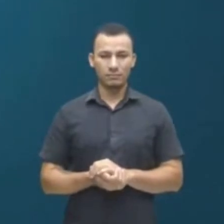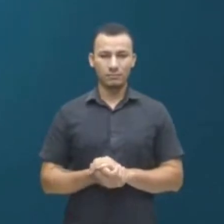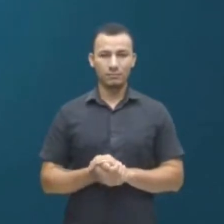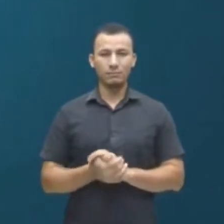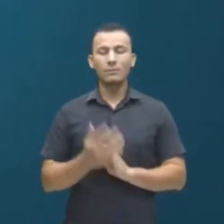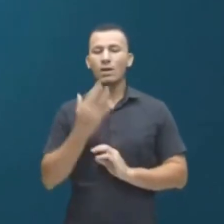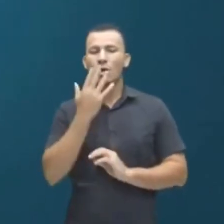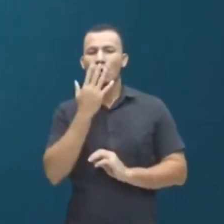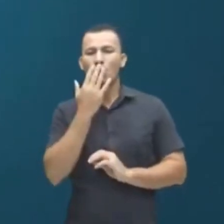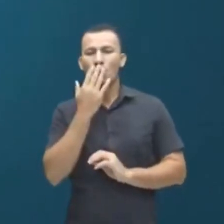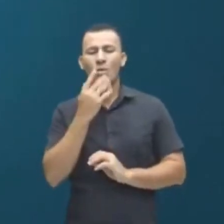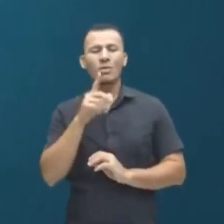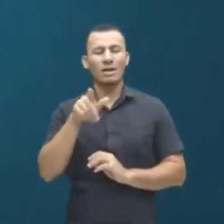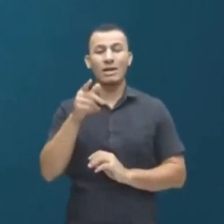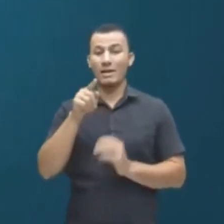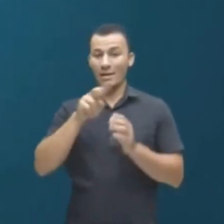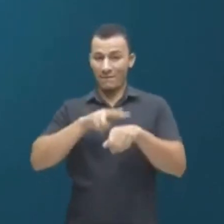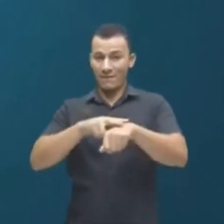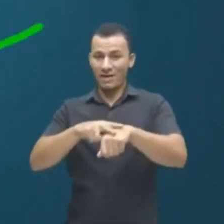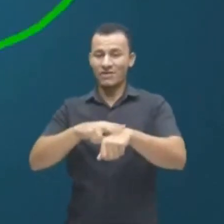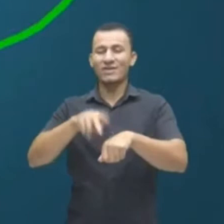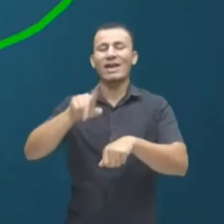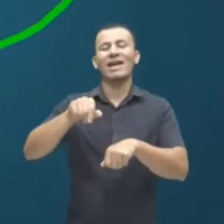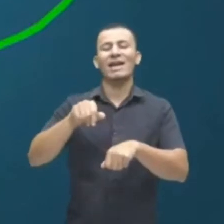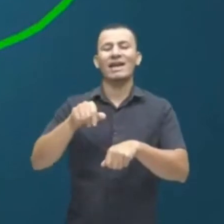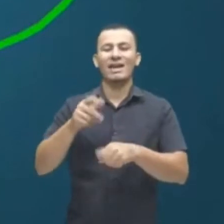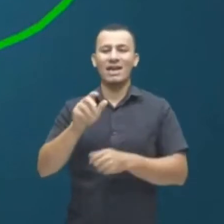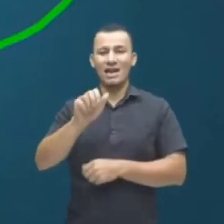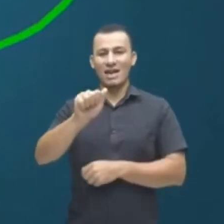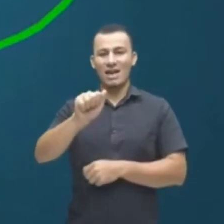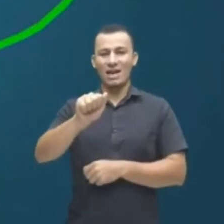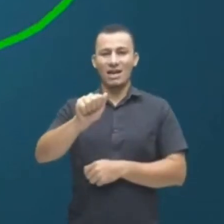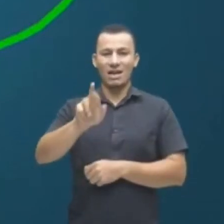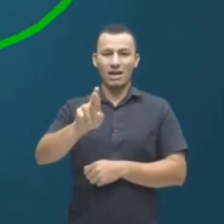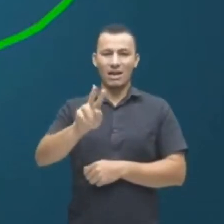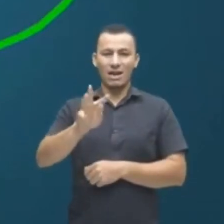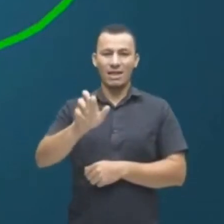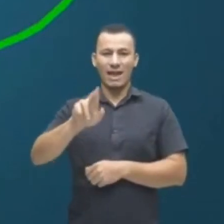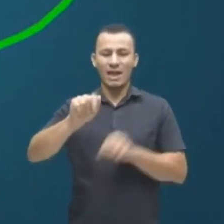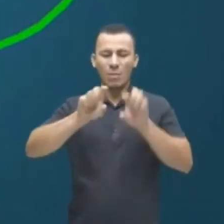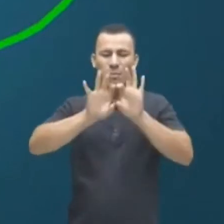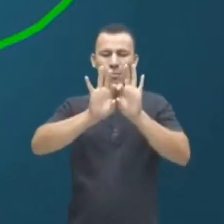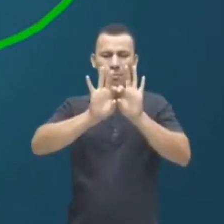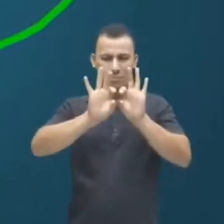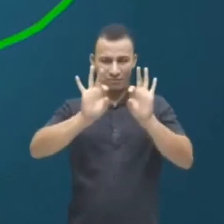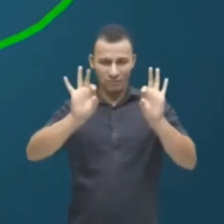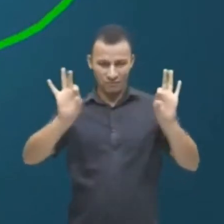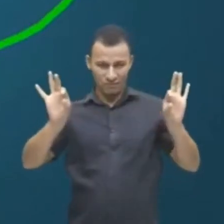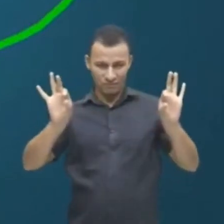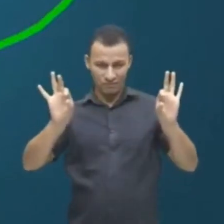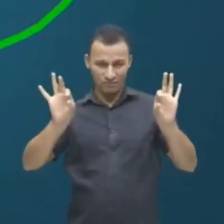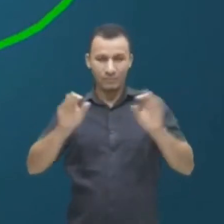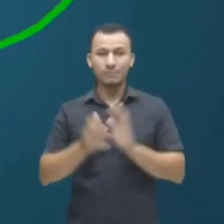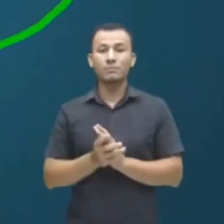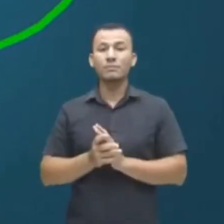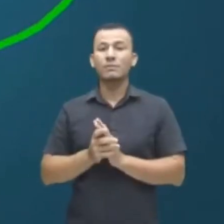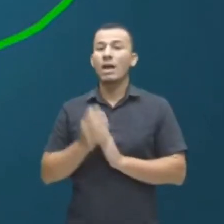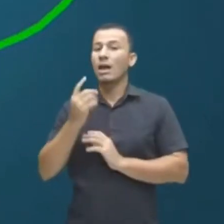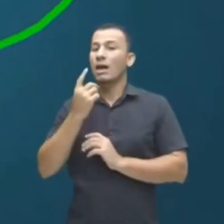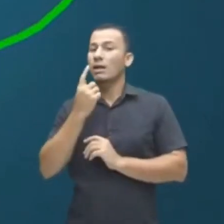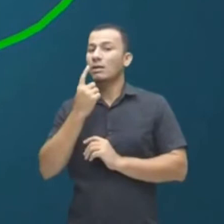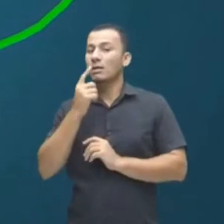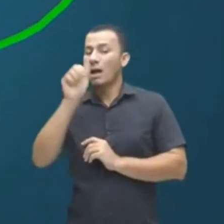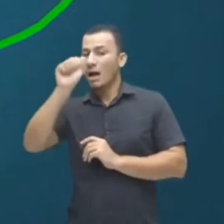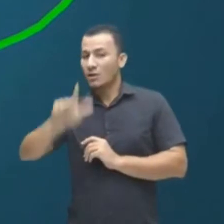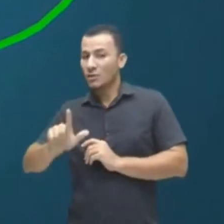outra cor. Temos as veias, e aqui nós temos uma rede de capilar, né? São